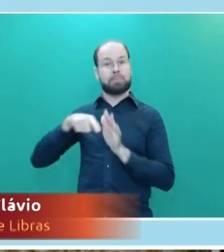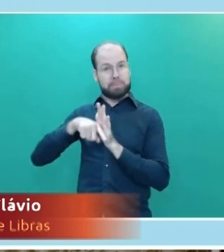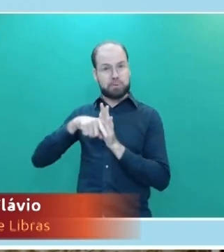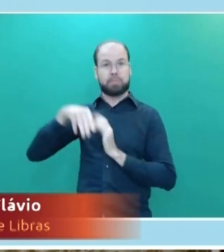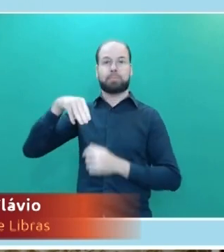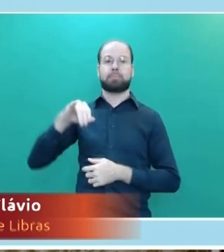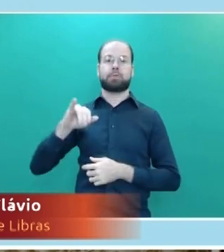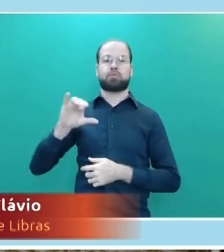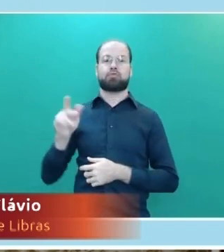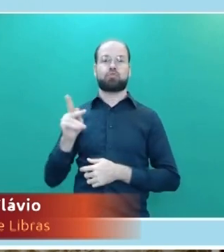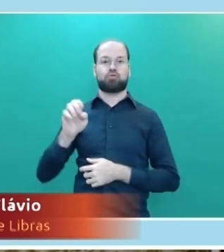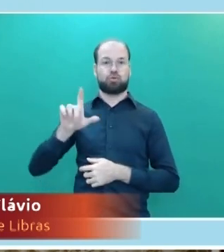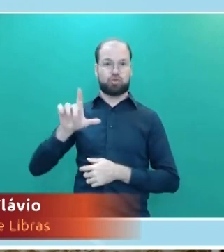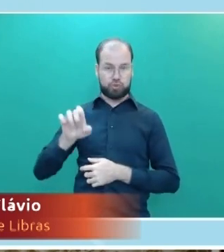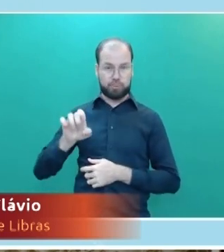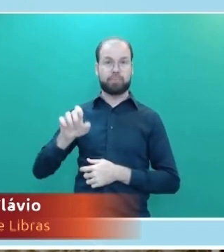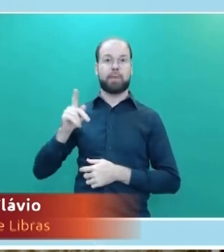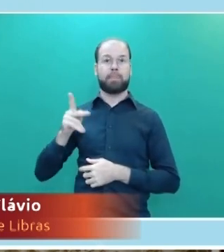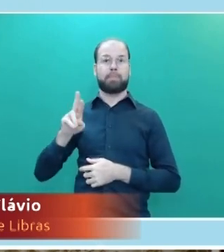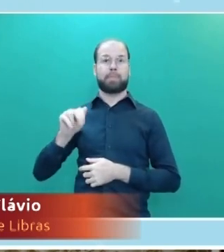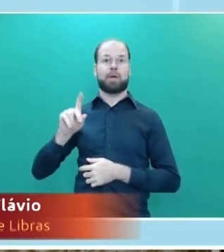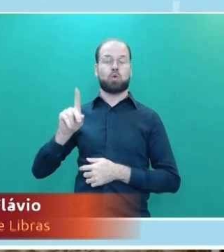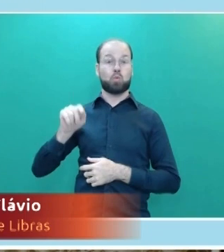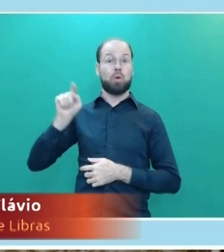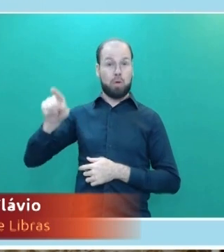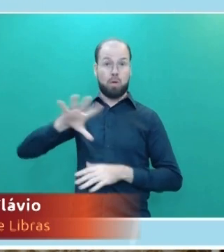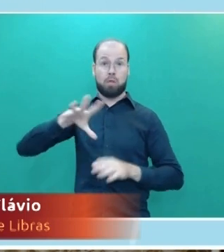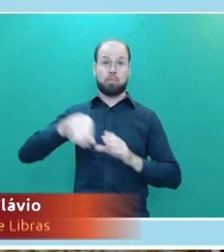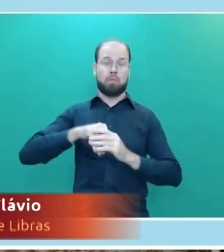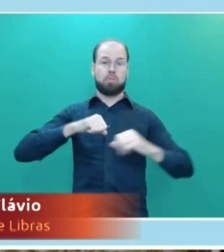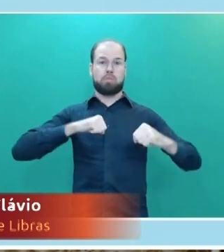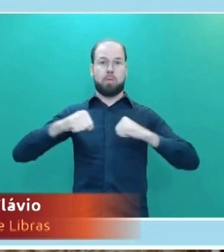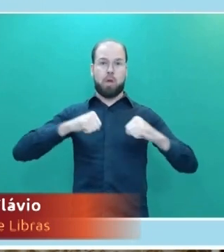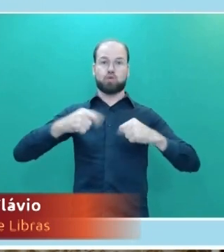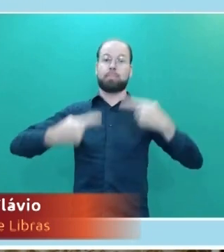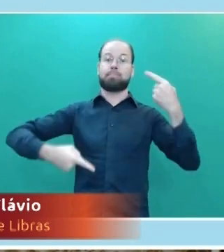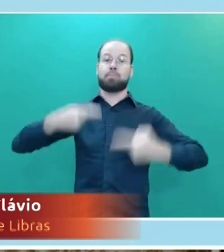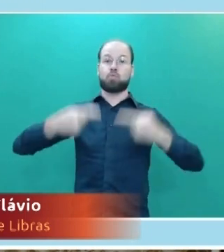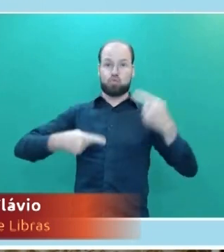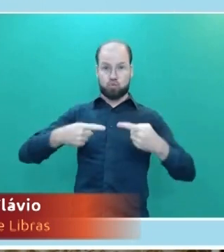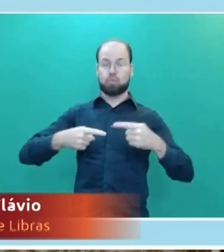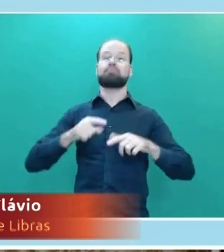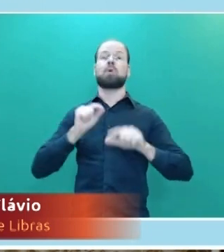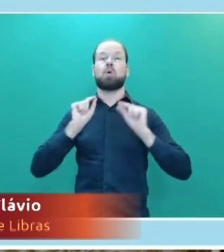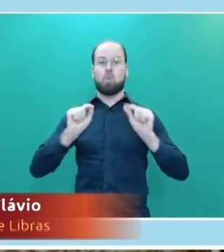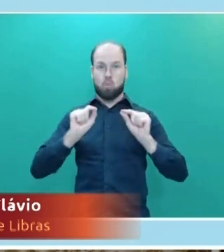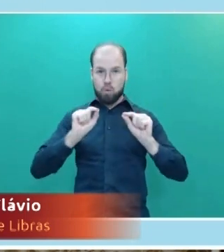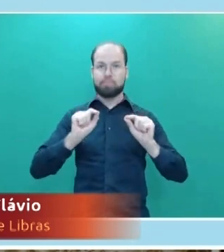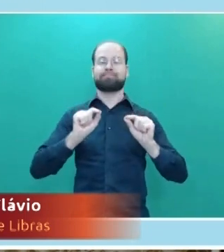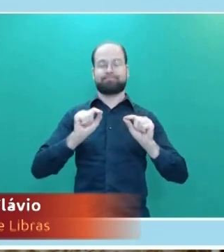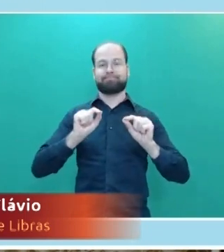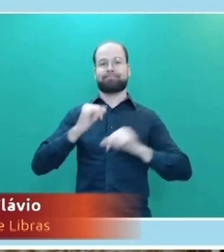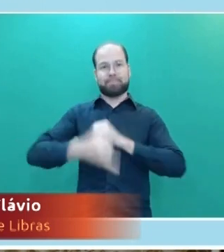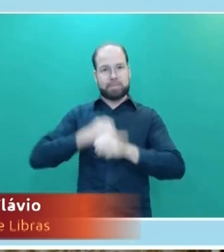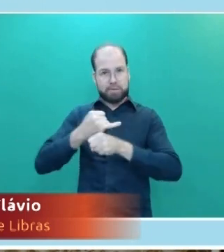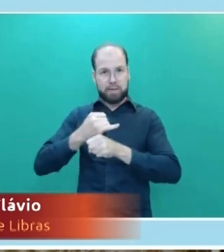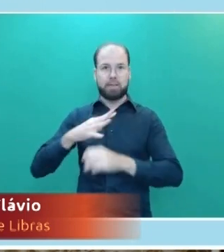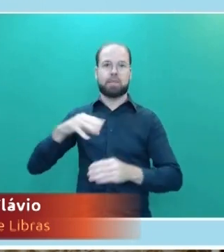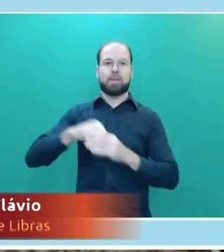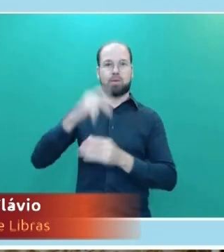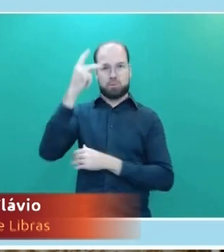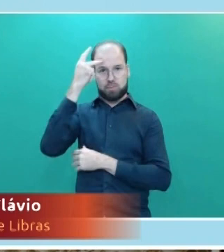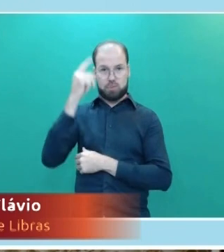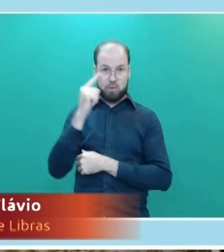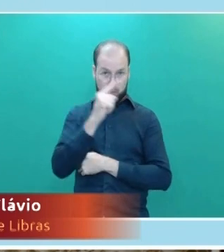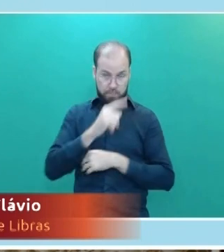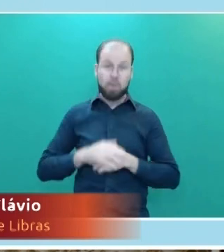do monitor do debate político no meio digital da Universidade de São Paulo. Michele, que já participou aqui com a gente recentemente para falar